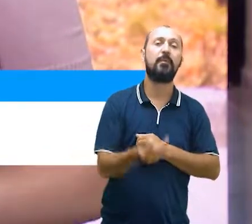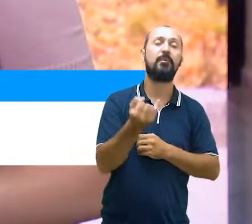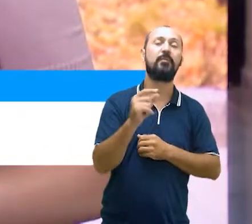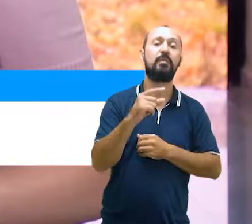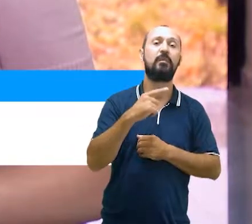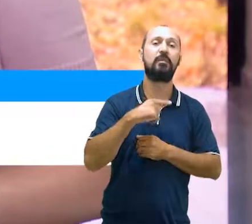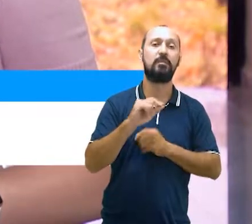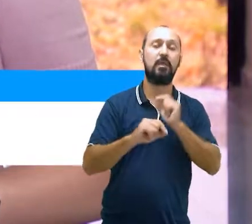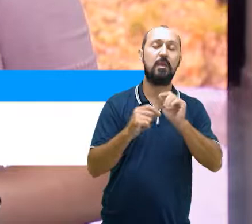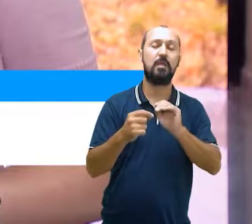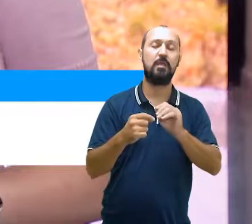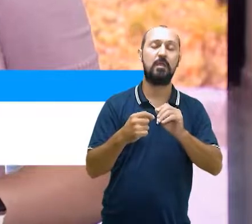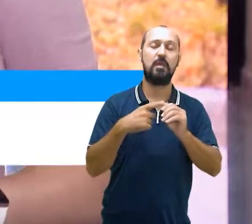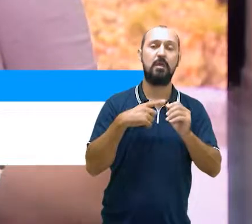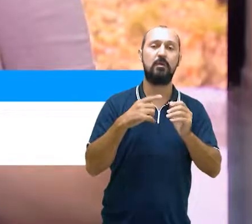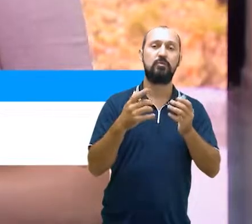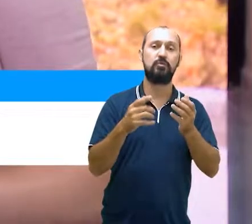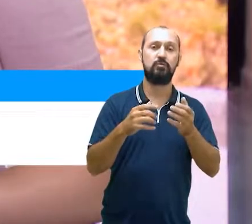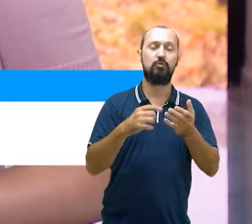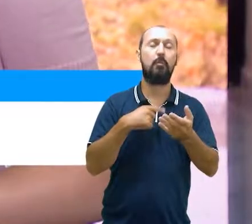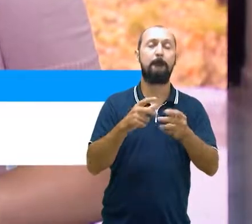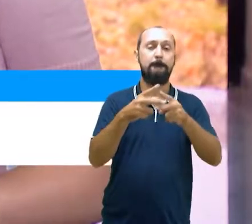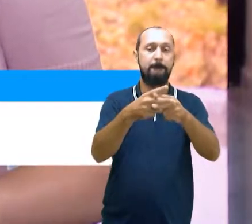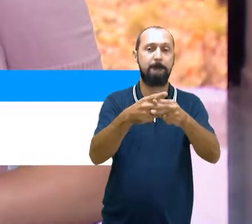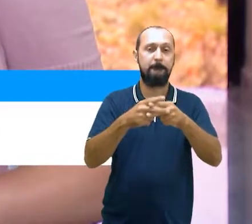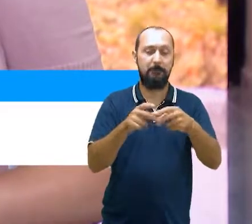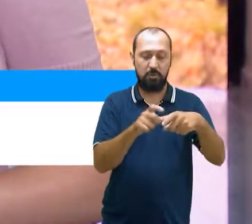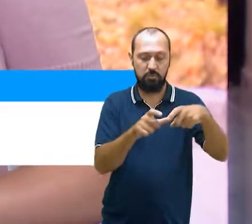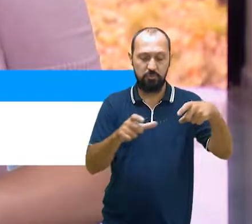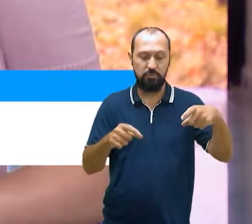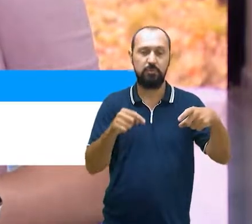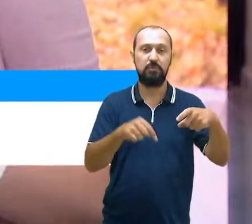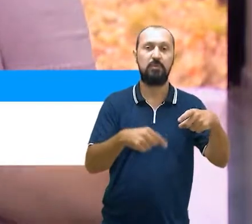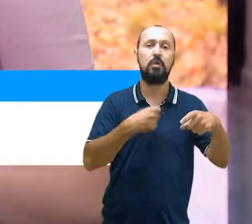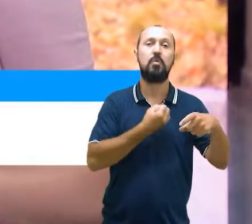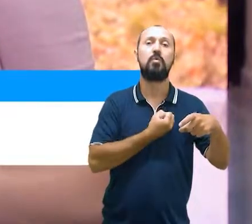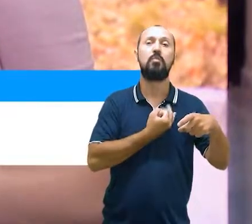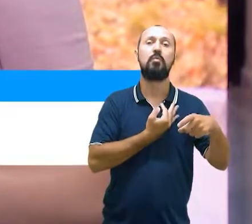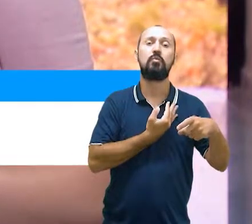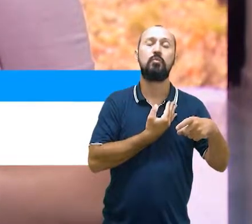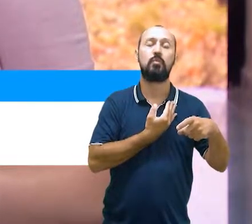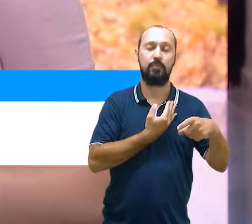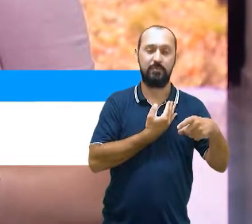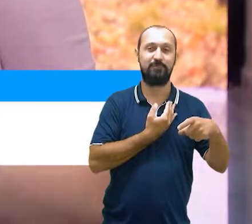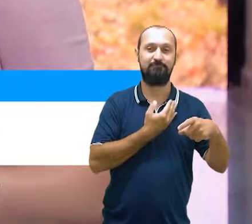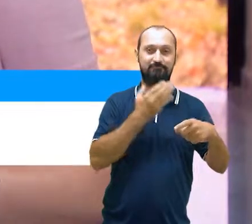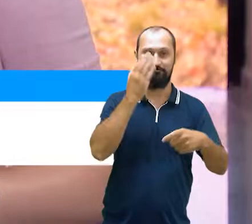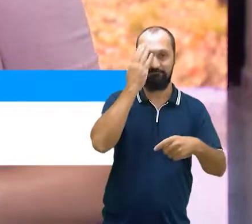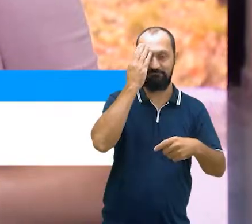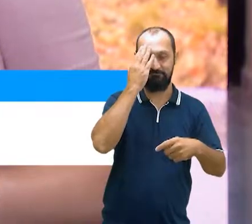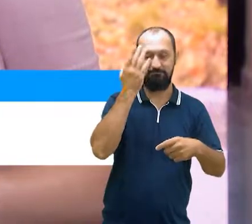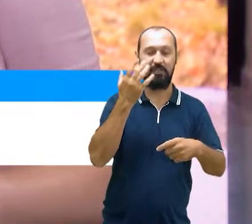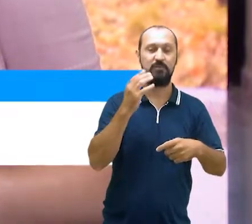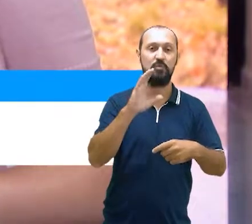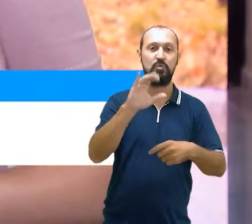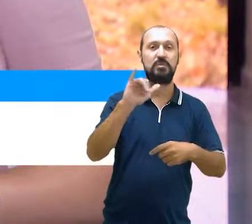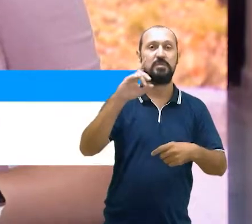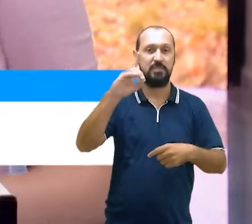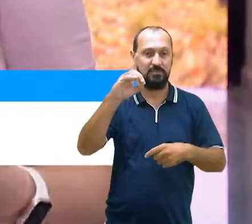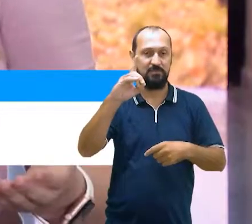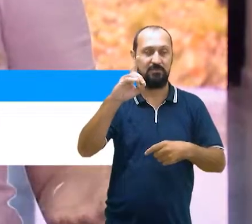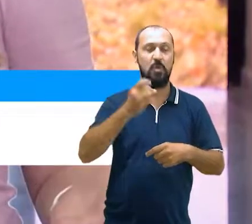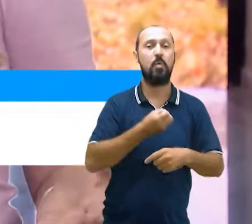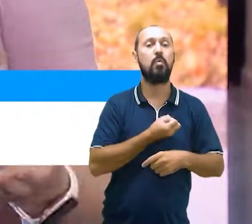seja concedida mediante a apresentação de atestado médico, constando o Código Internacional da